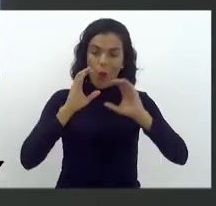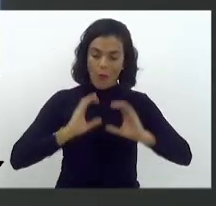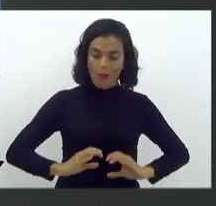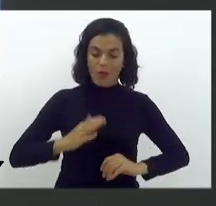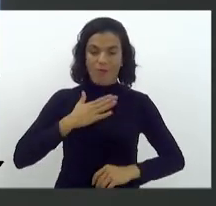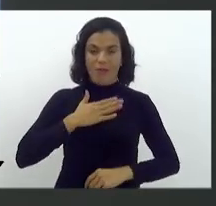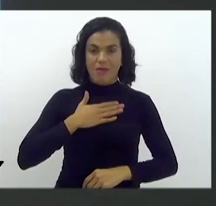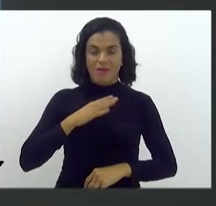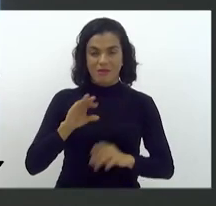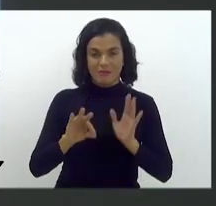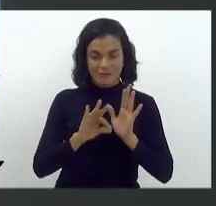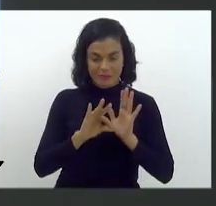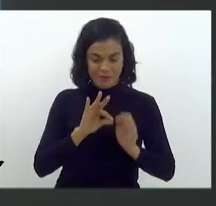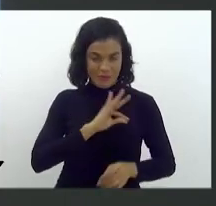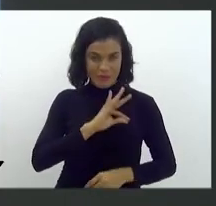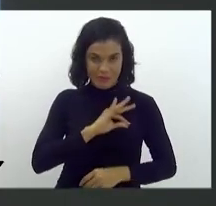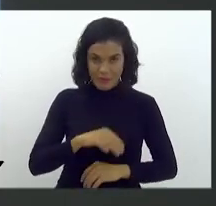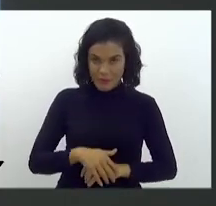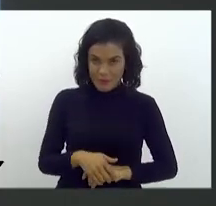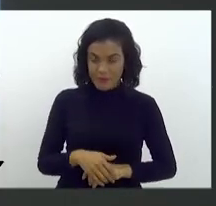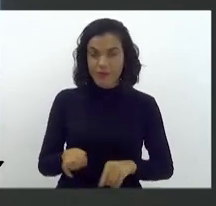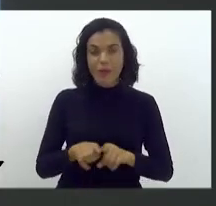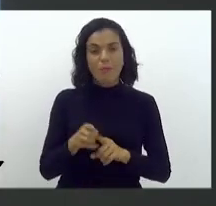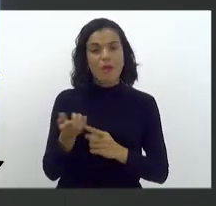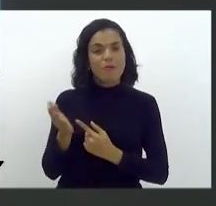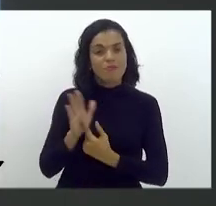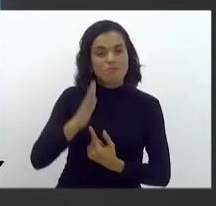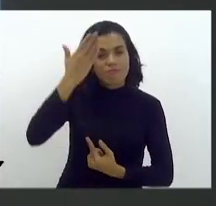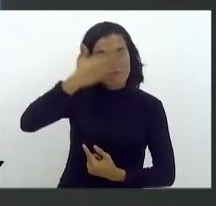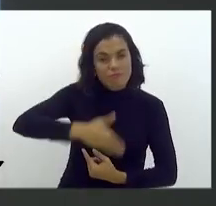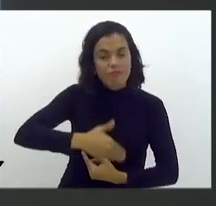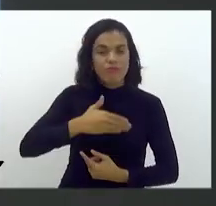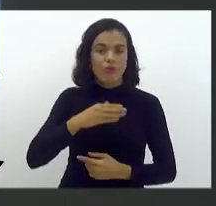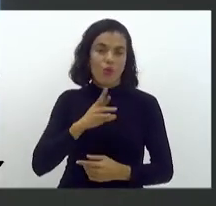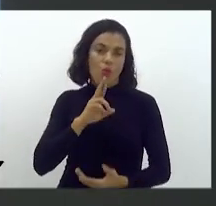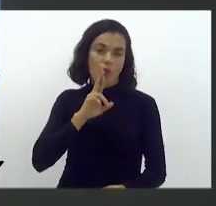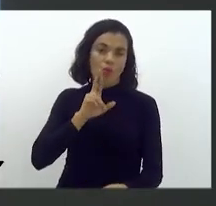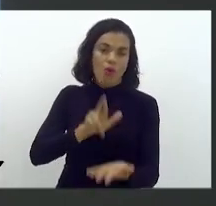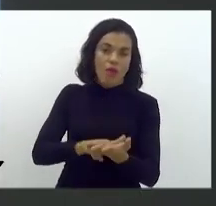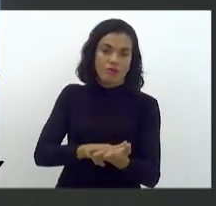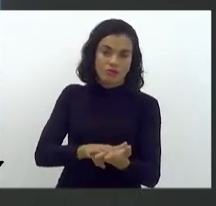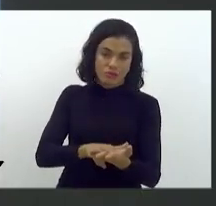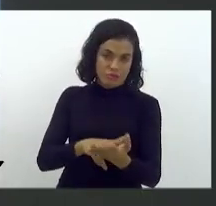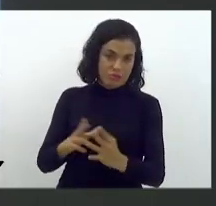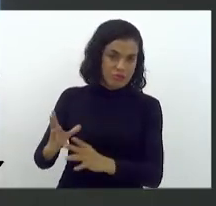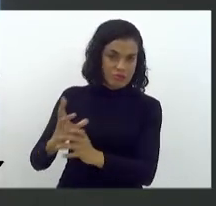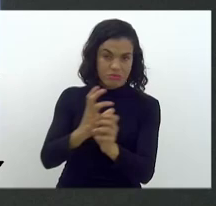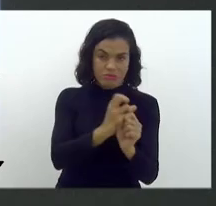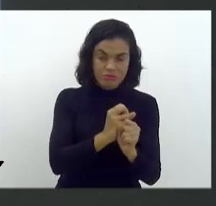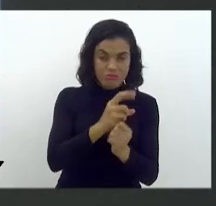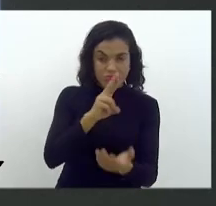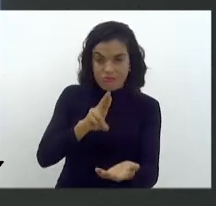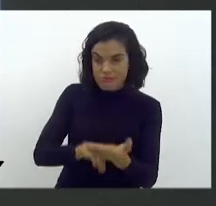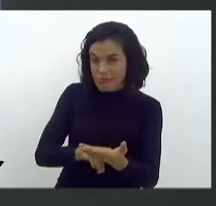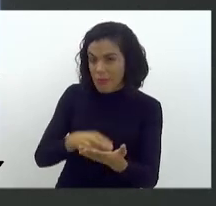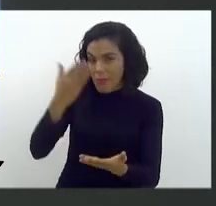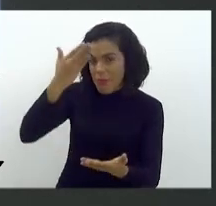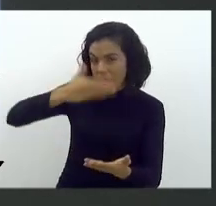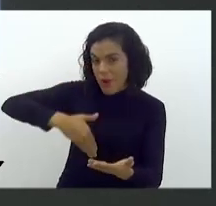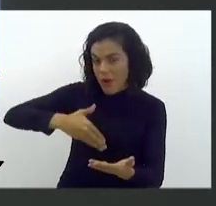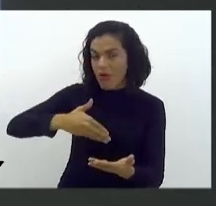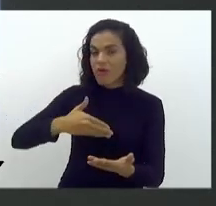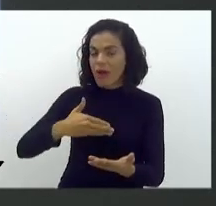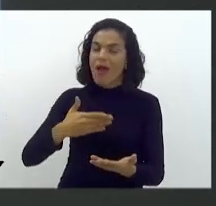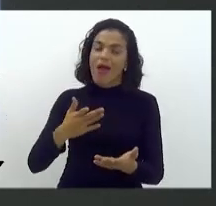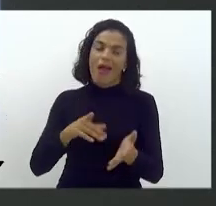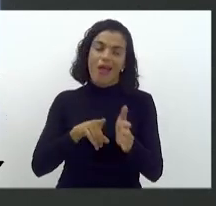investigação apresentação de resultados consistentes das investigações de crime cibernéticos porque a medida que a gente apresente resultados consistentes